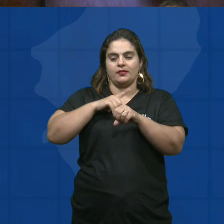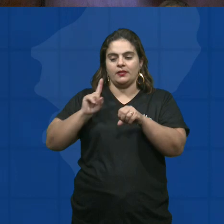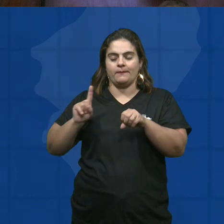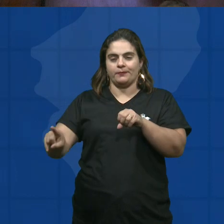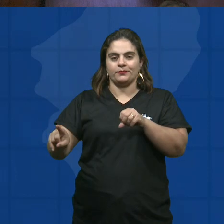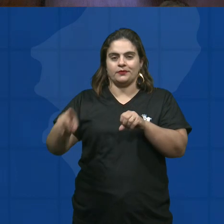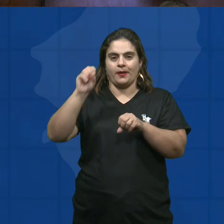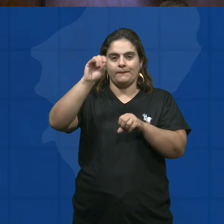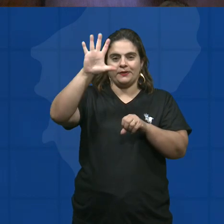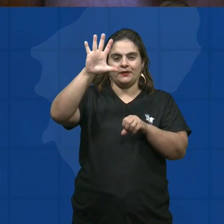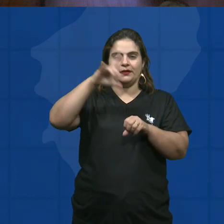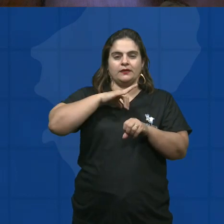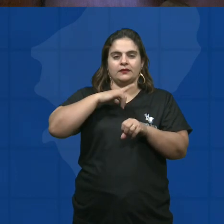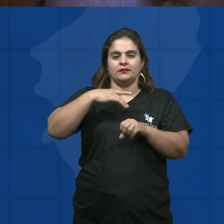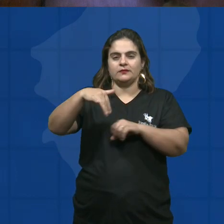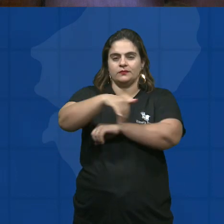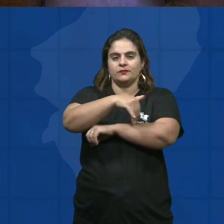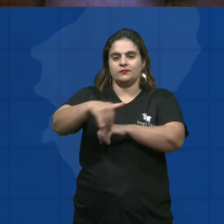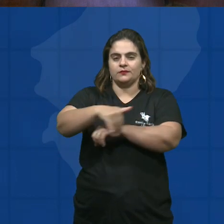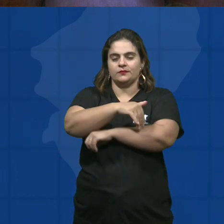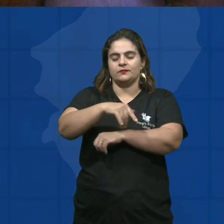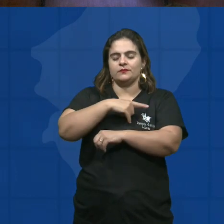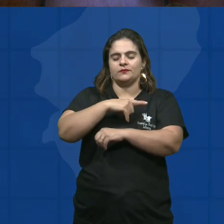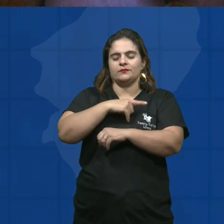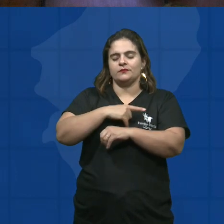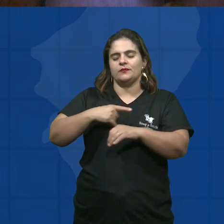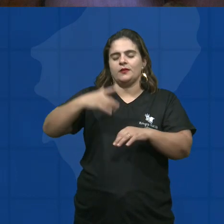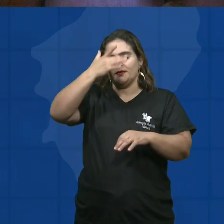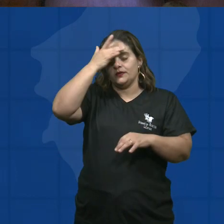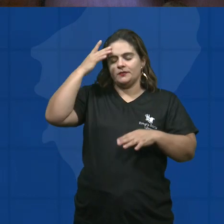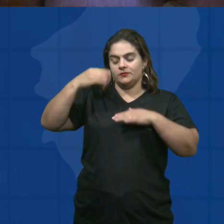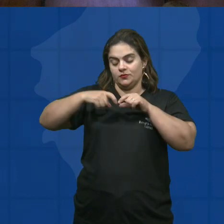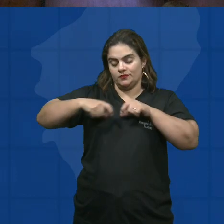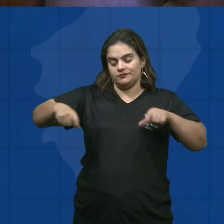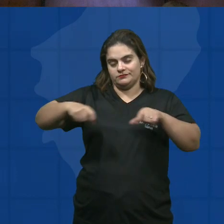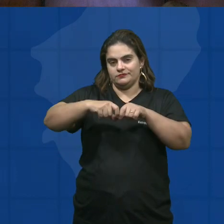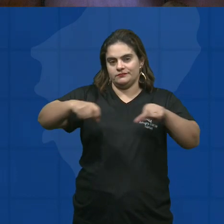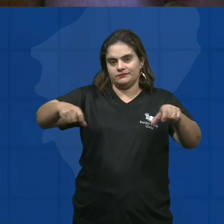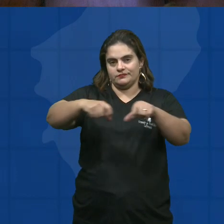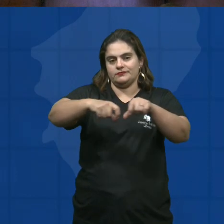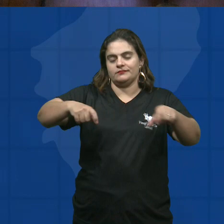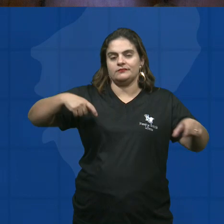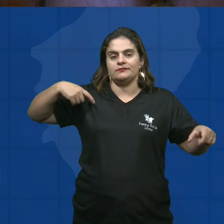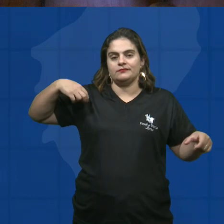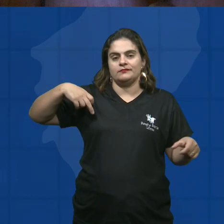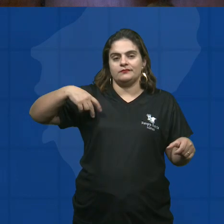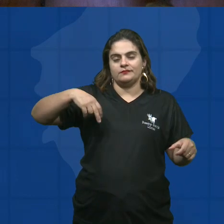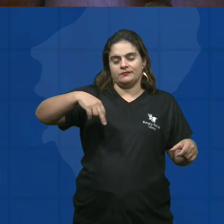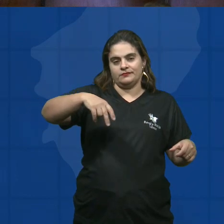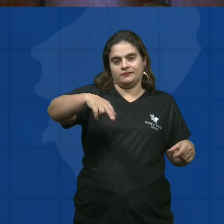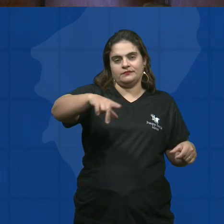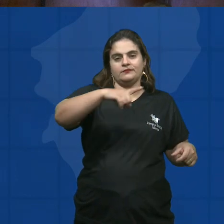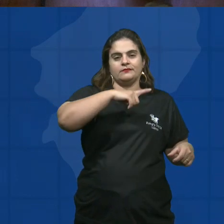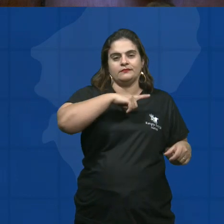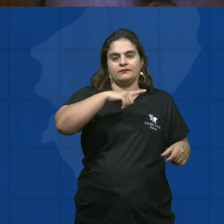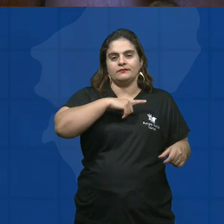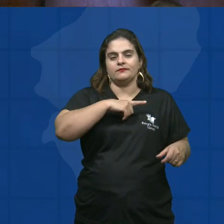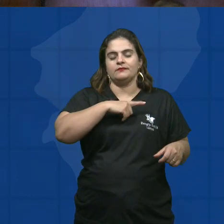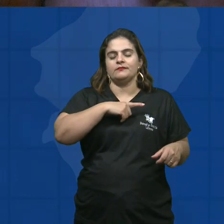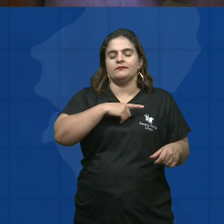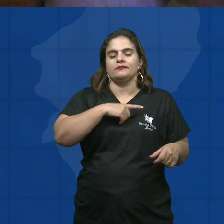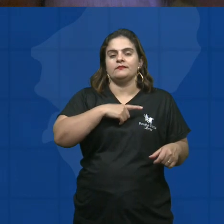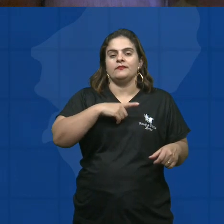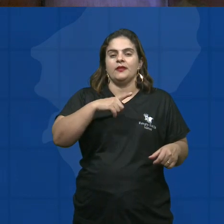Avenida Brigadeiro Eduardo Gomes, entre o Bosque Municipal, Associação Atlética Banco do Brasil, a ABB, e a Igreja Pio X.